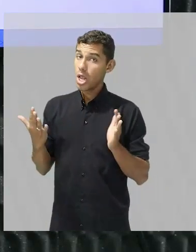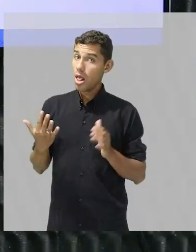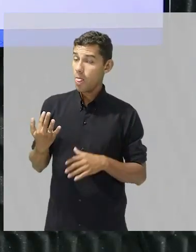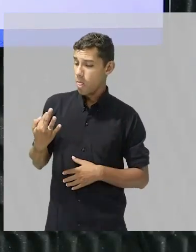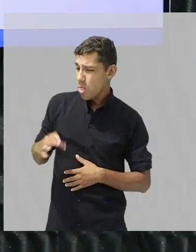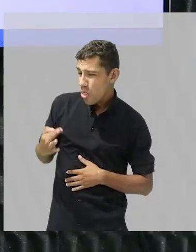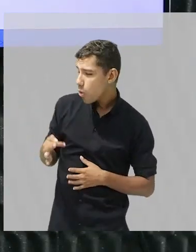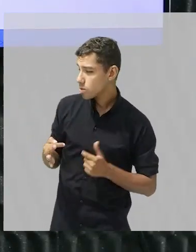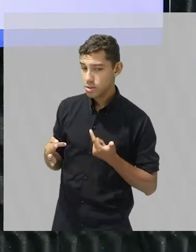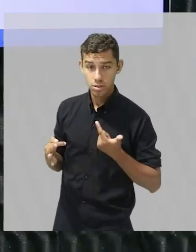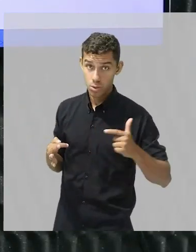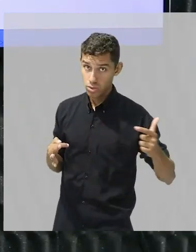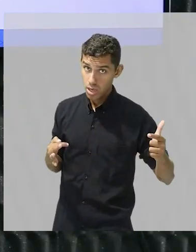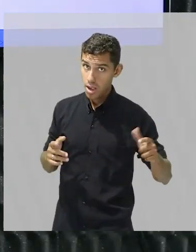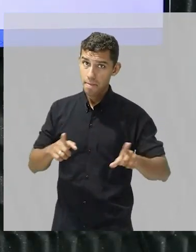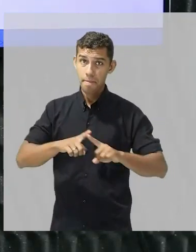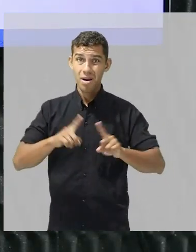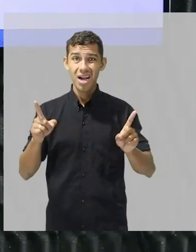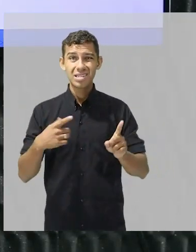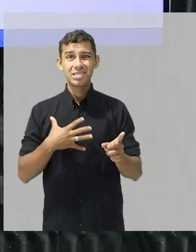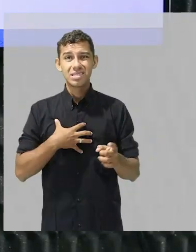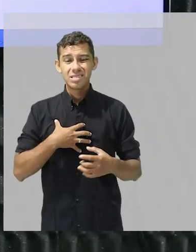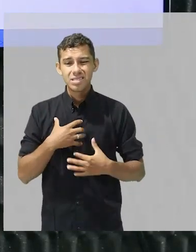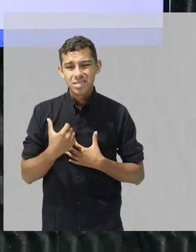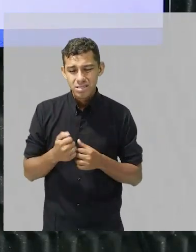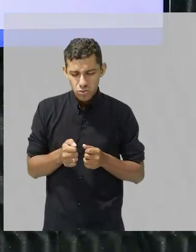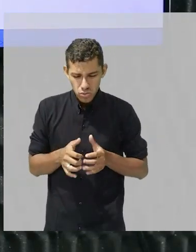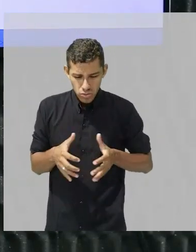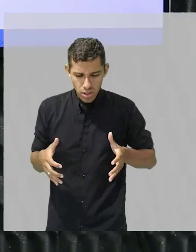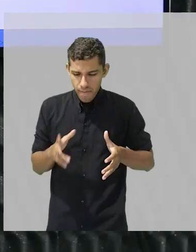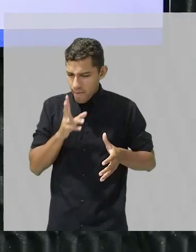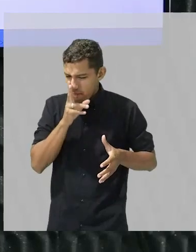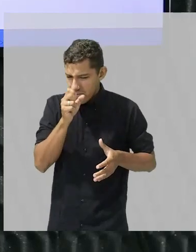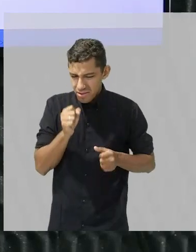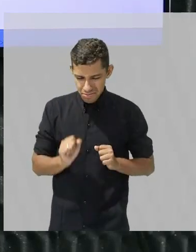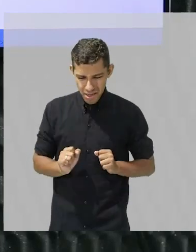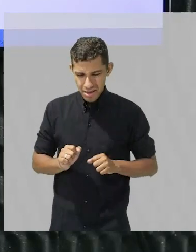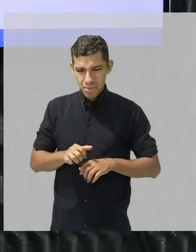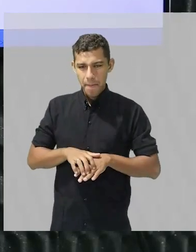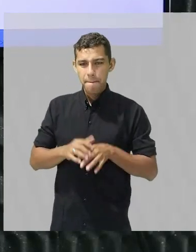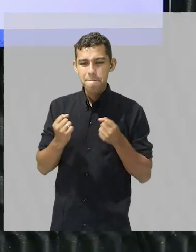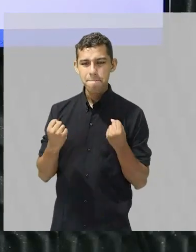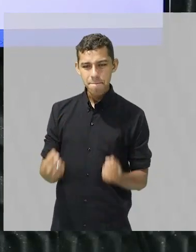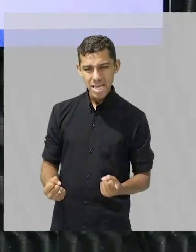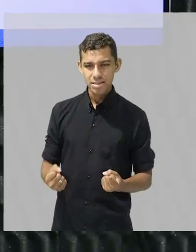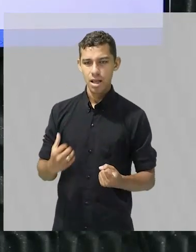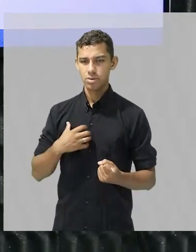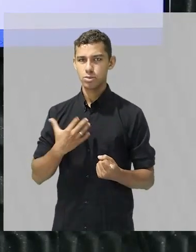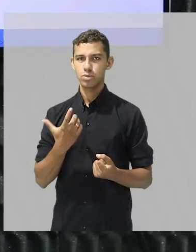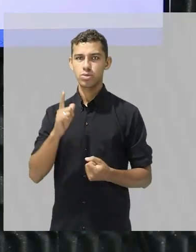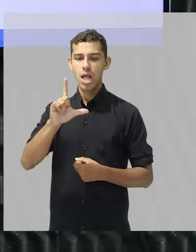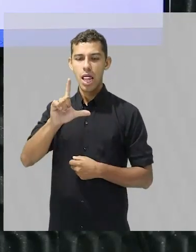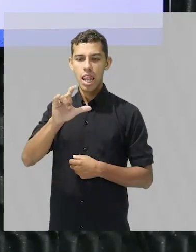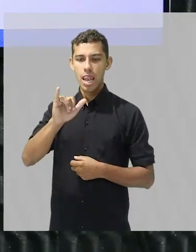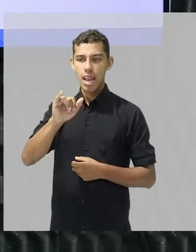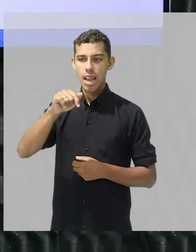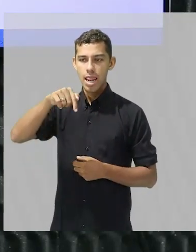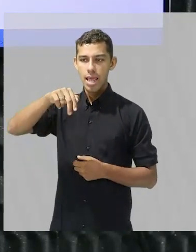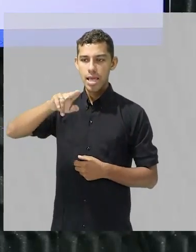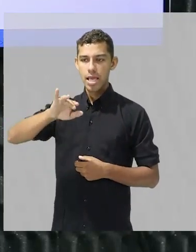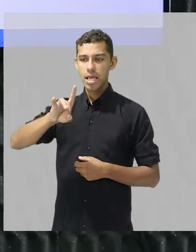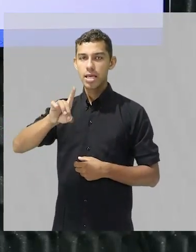causar um ligeiro desconforto, semelhante a ter os pés mais pesados ou cheios de líquido. A